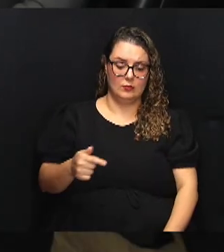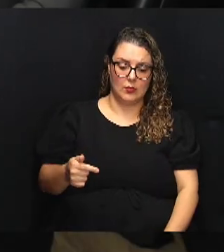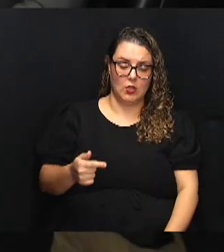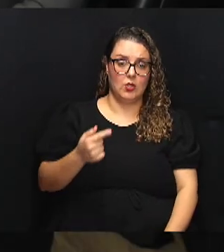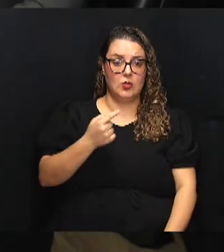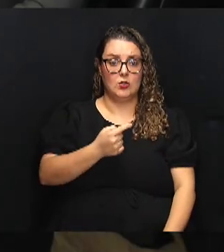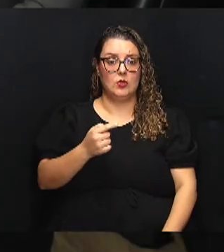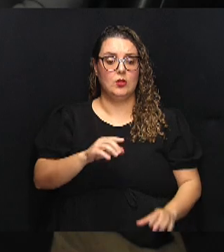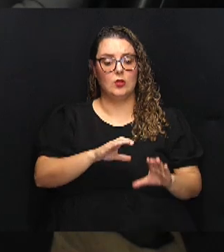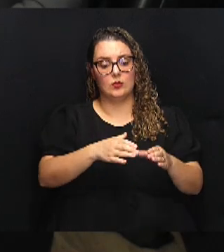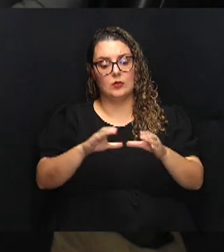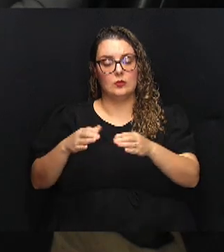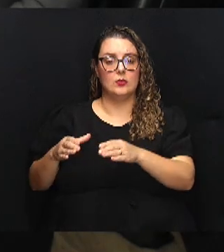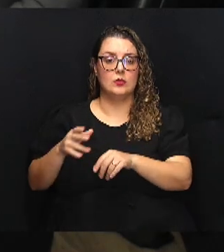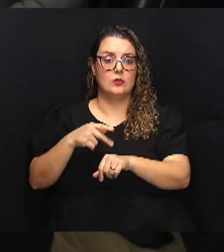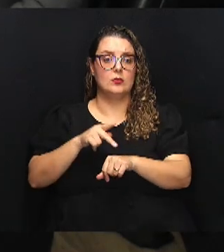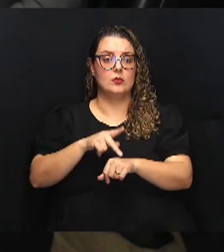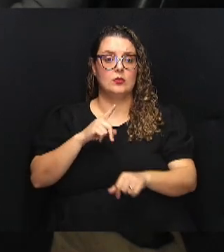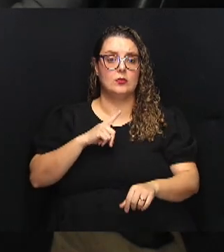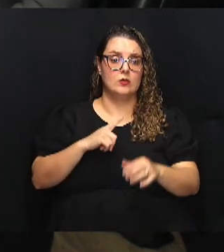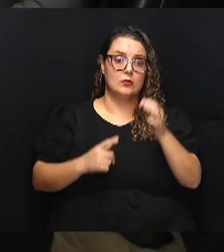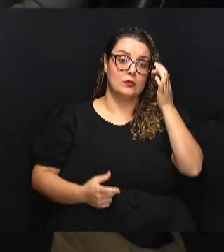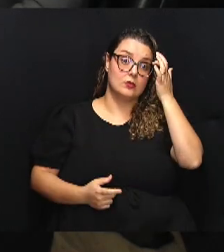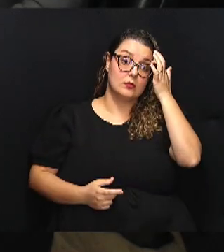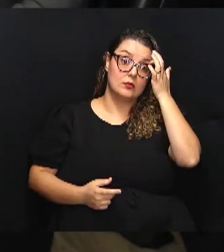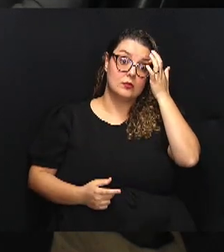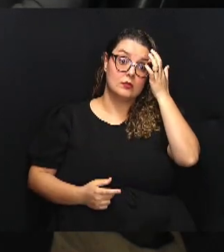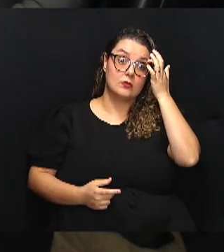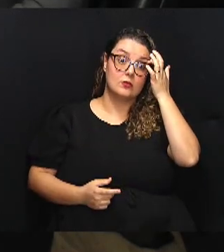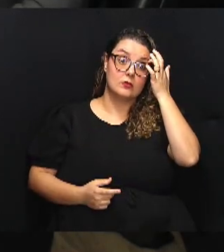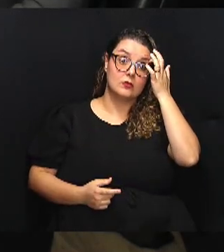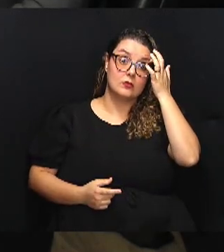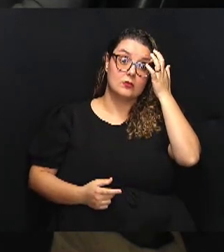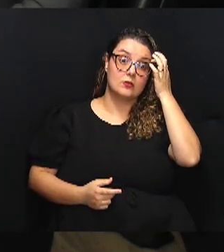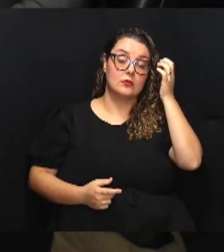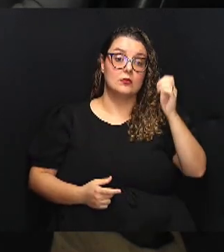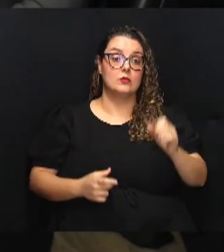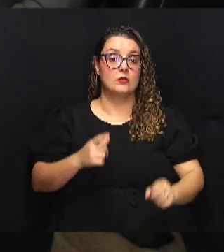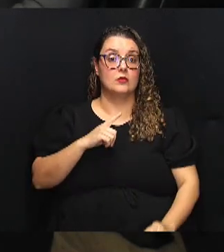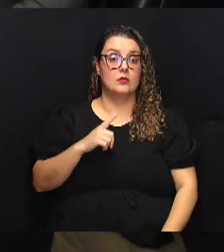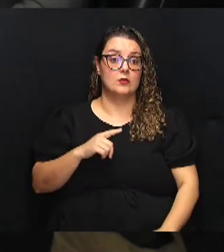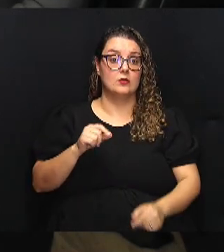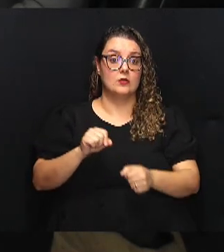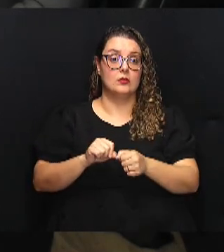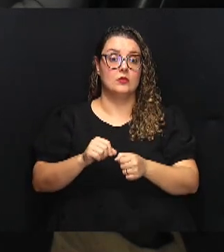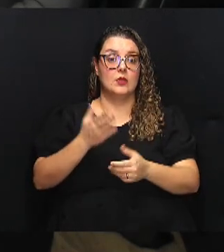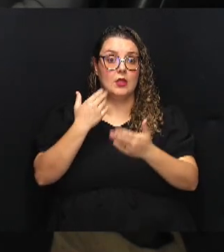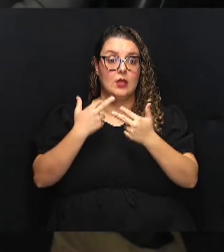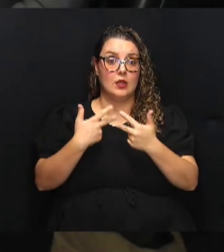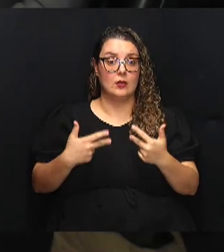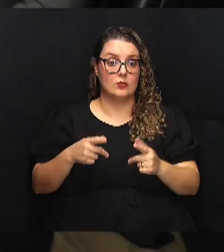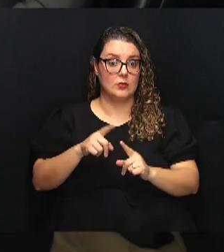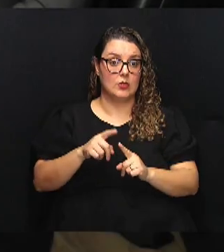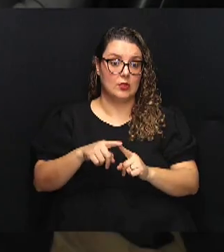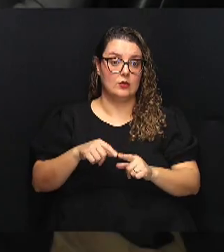cada grupo teve um país e a gente teve que fazer a comida típica, o trabalho que